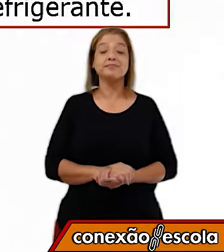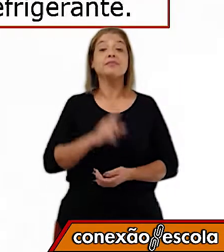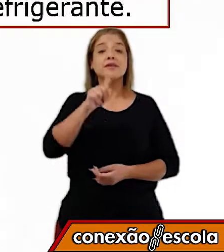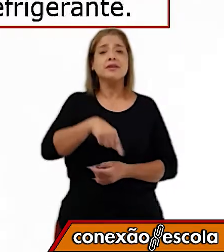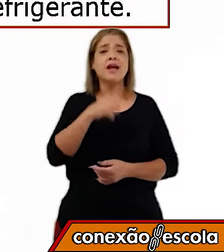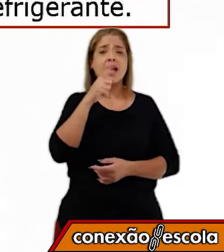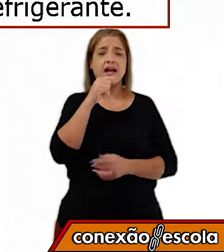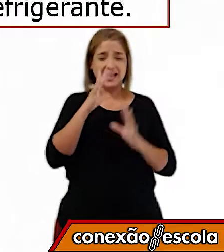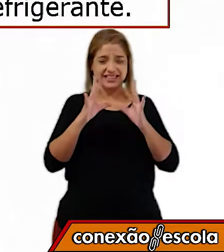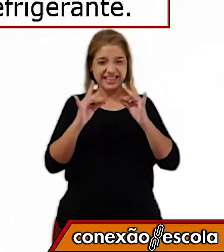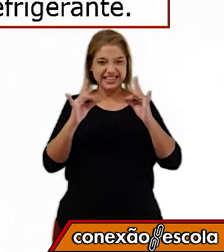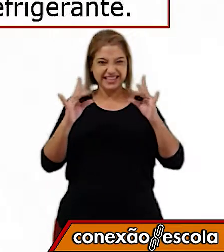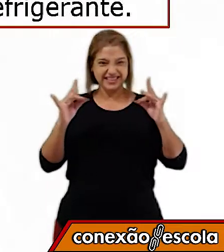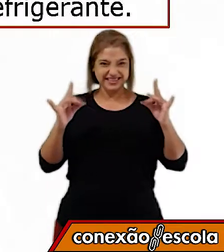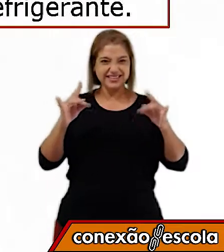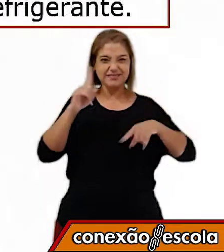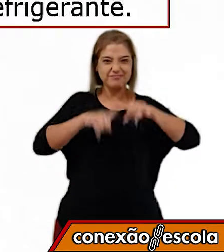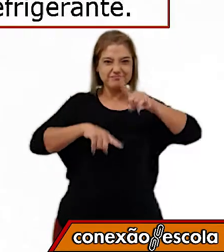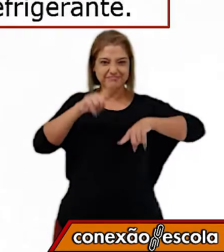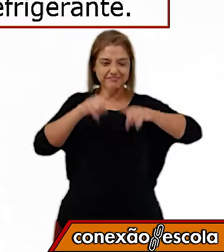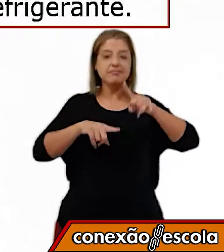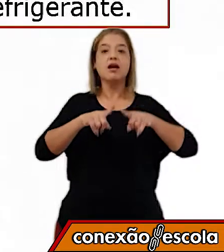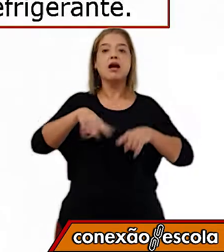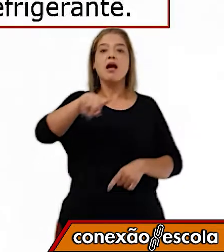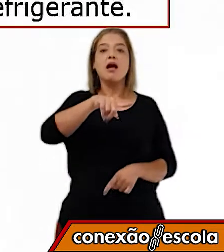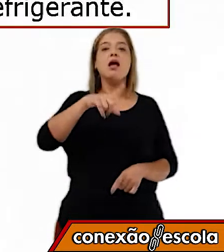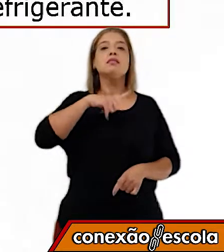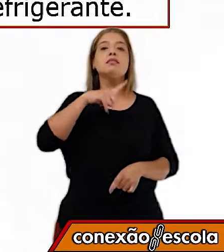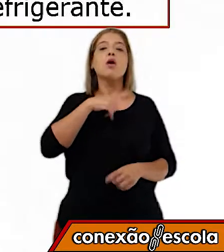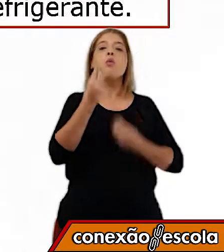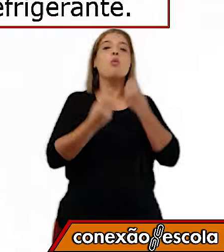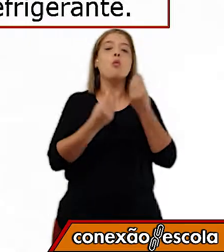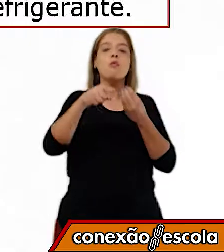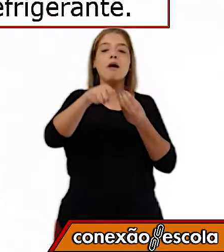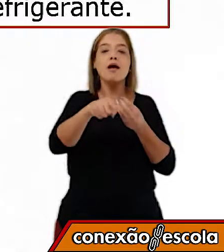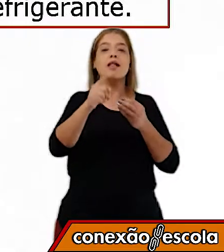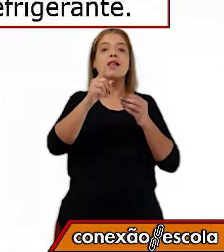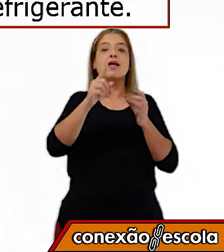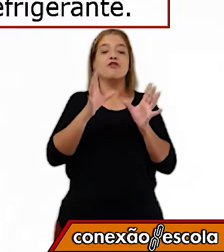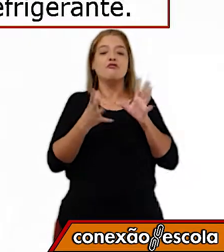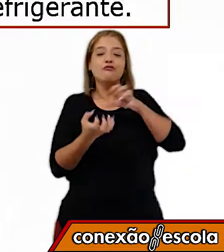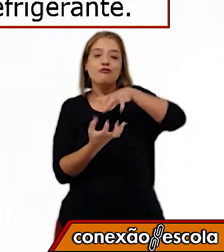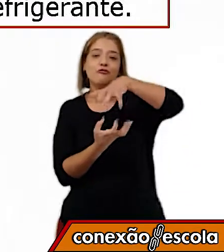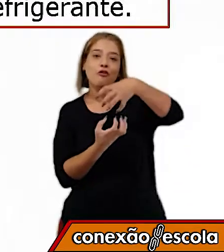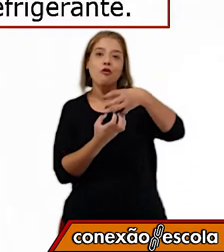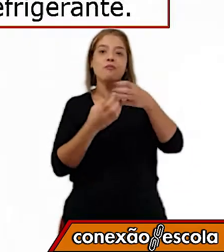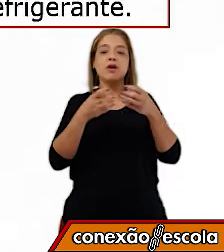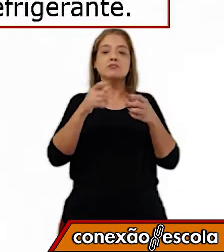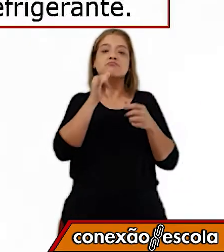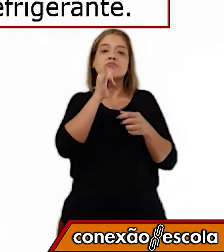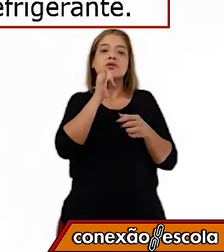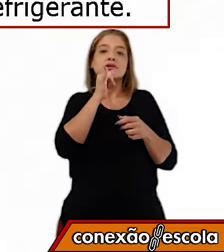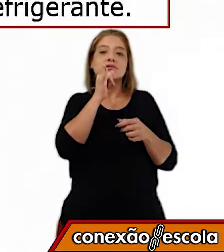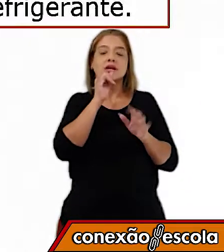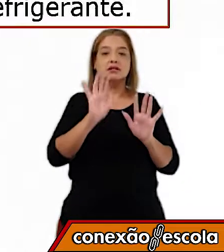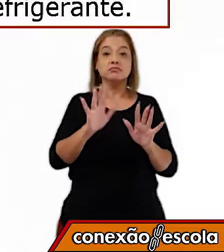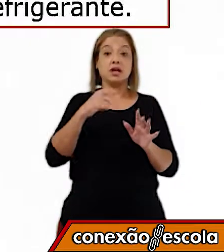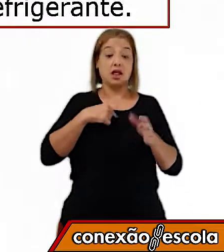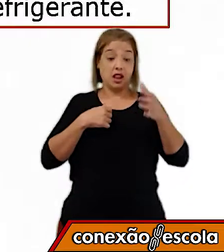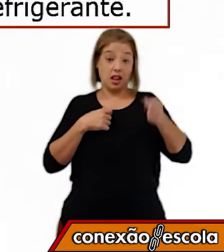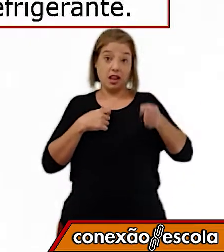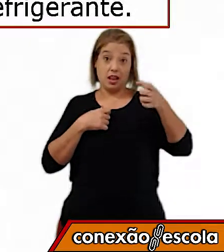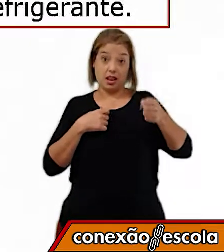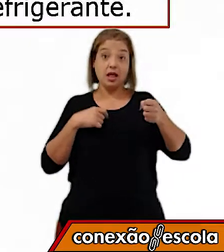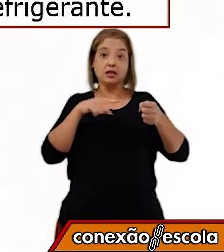Já nas matérias do estado líquido, elas assumem a forma do recipiente, como vemos na imagem aí. O